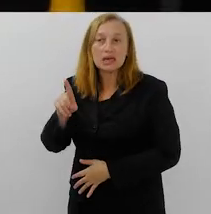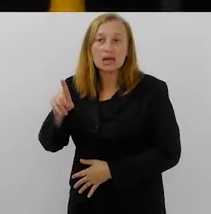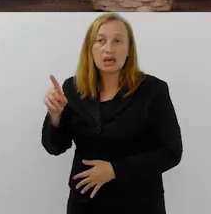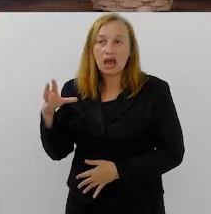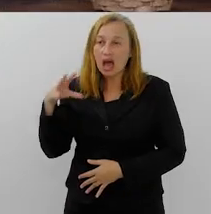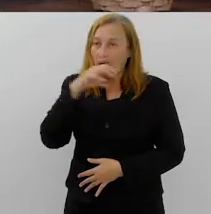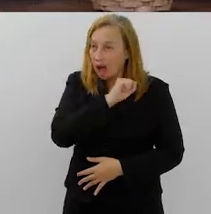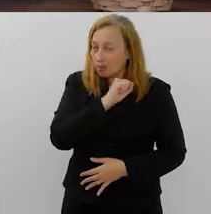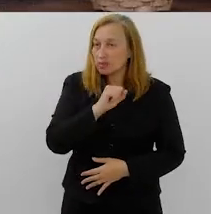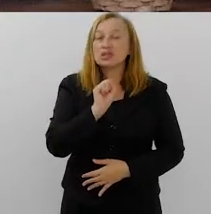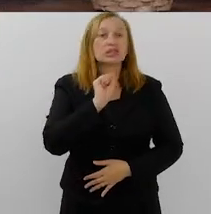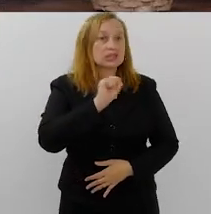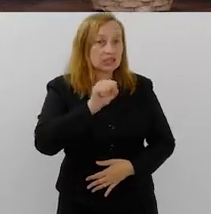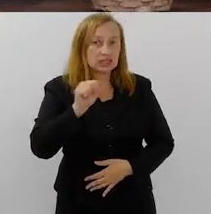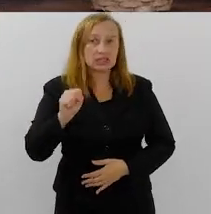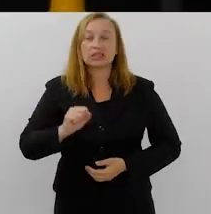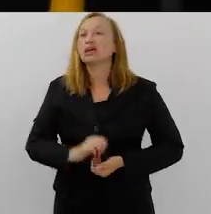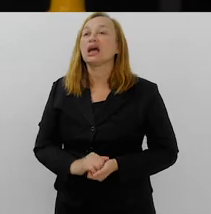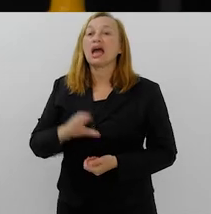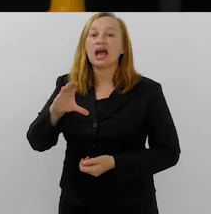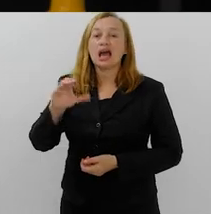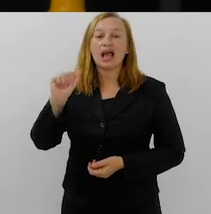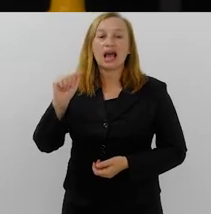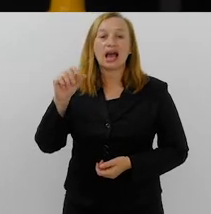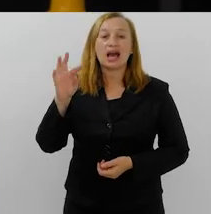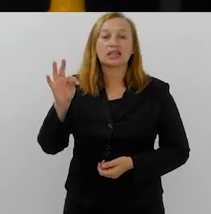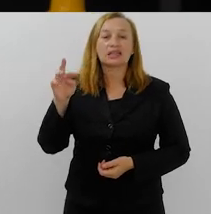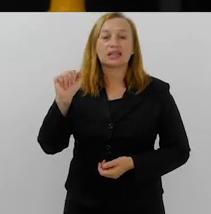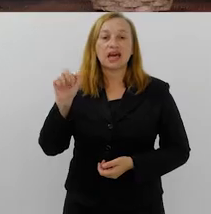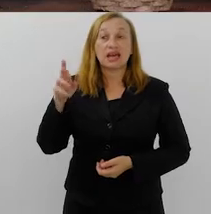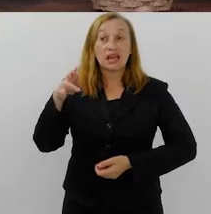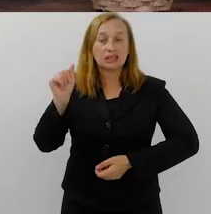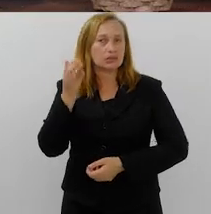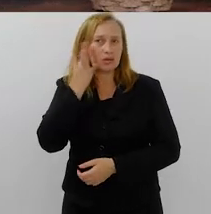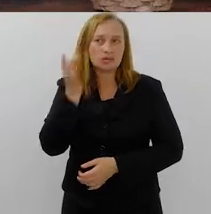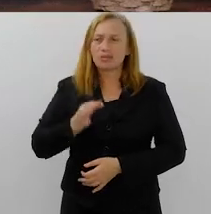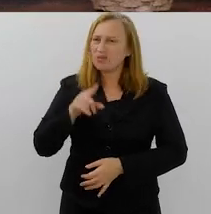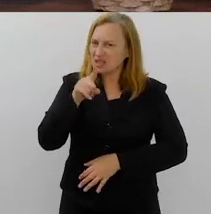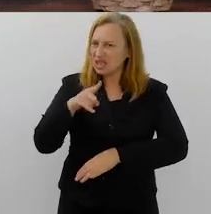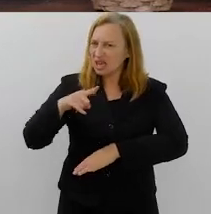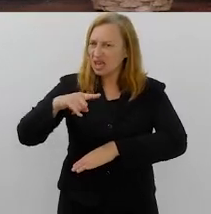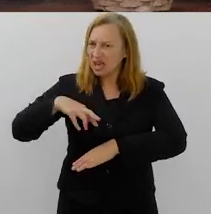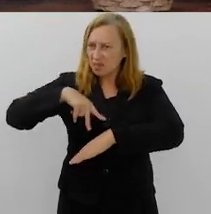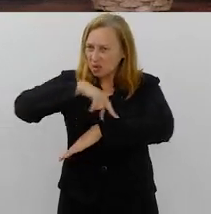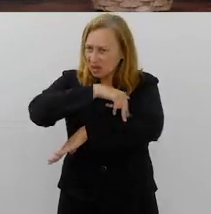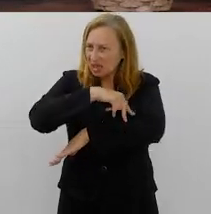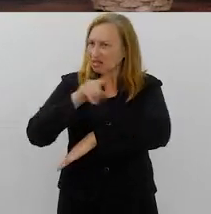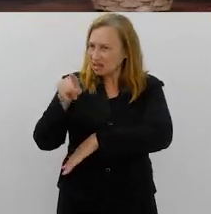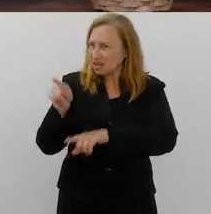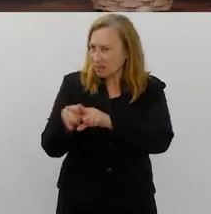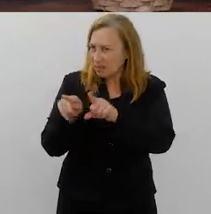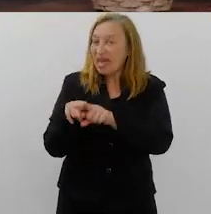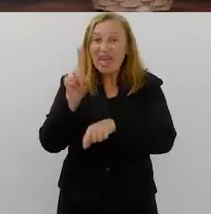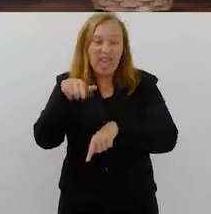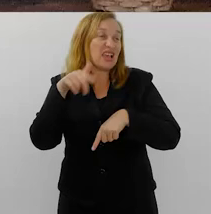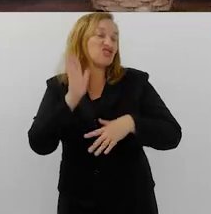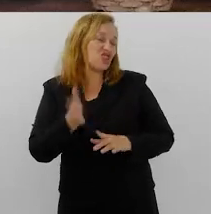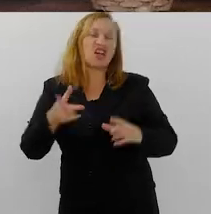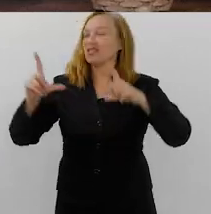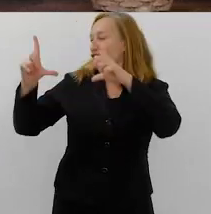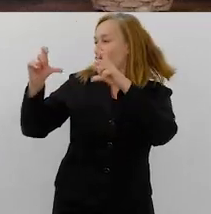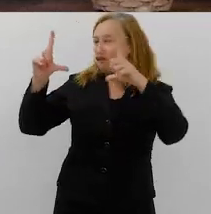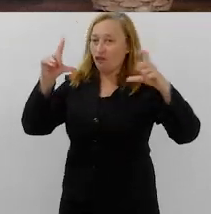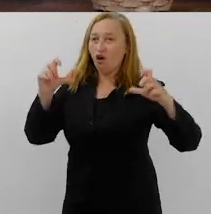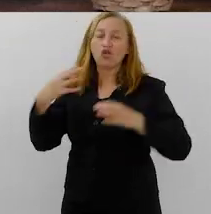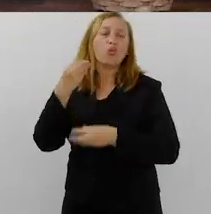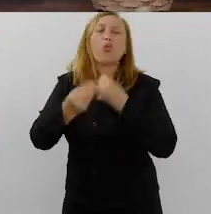sim irem além sim sim sim Catarina não sabia que você também é modelo é isso é tirei bastante de